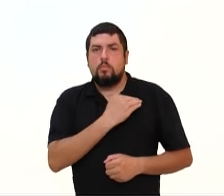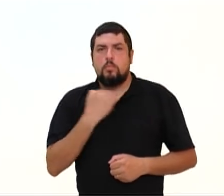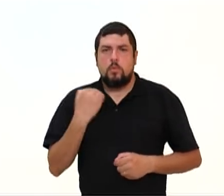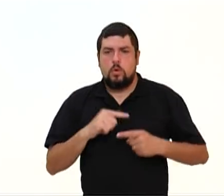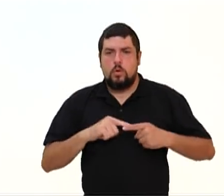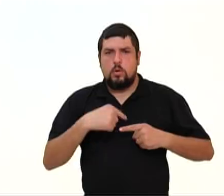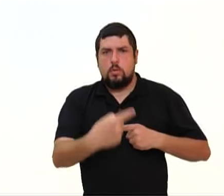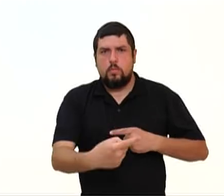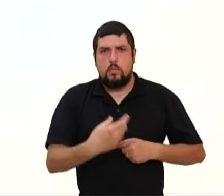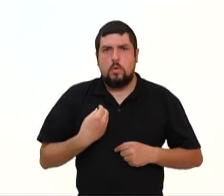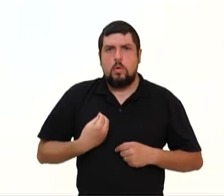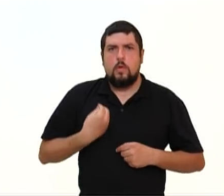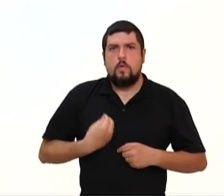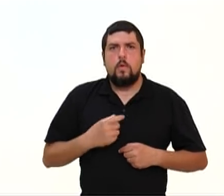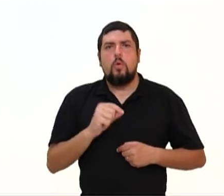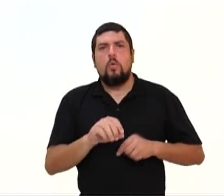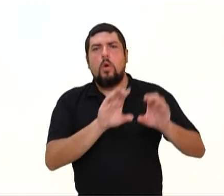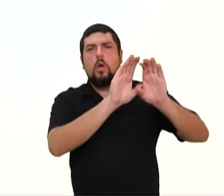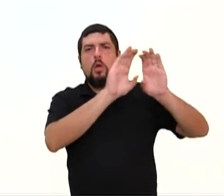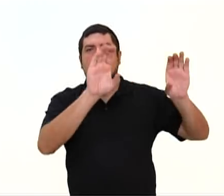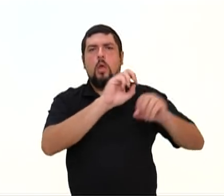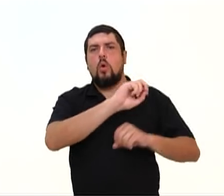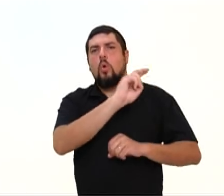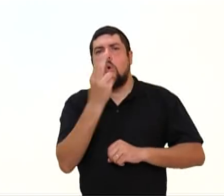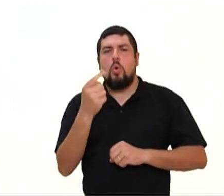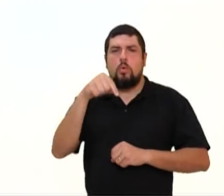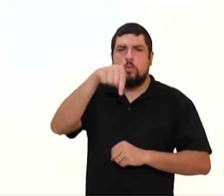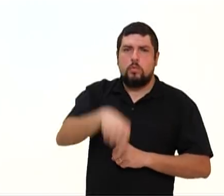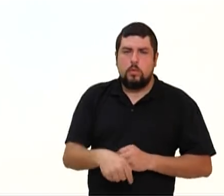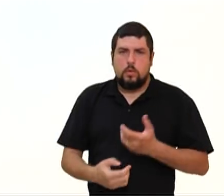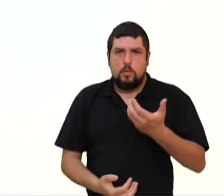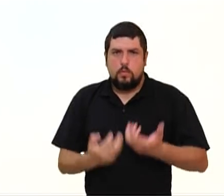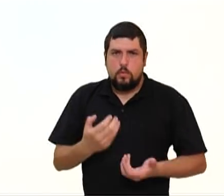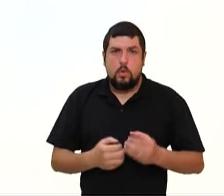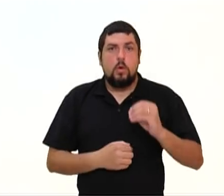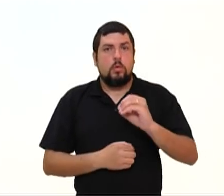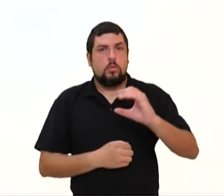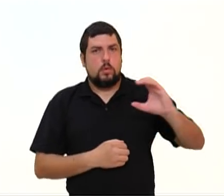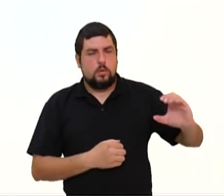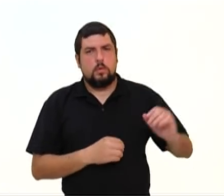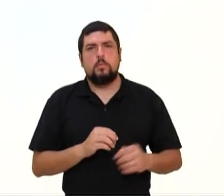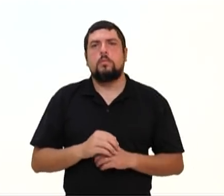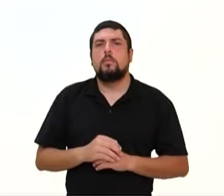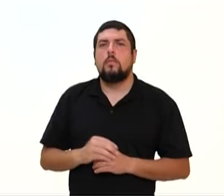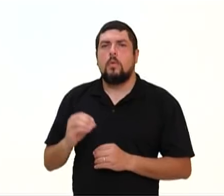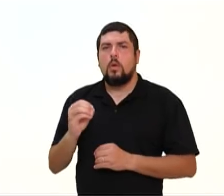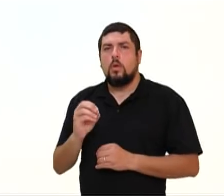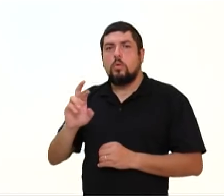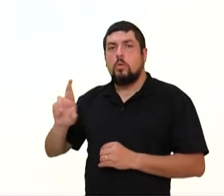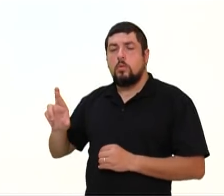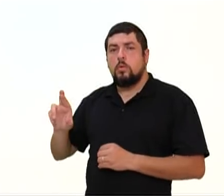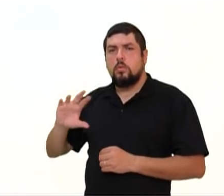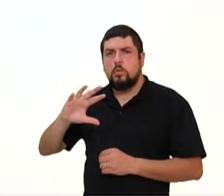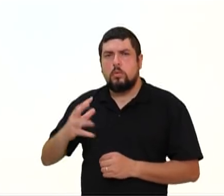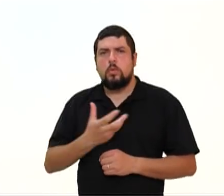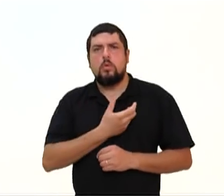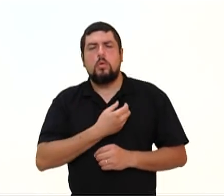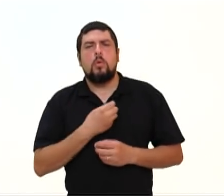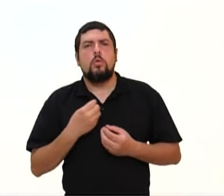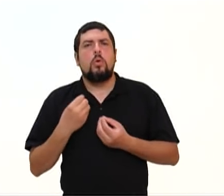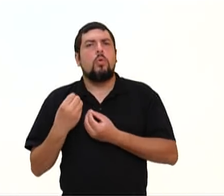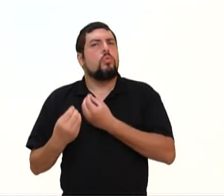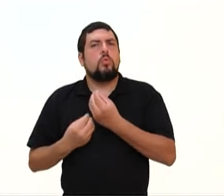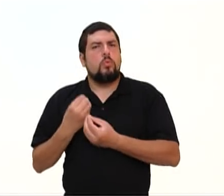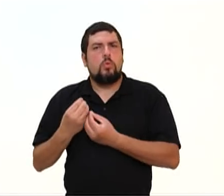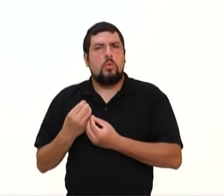e o inferno. Isso é o que existe dentro do conceito do Ocidente. No Oriente, a salvação é se libertar do